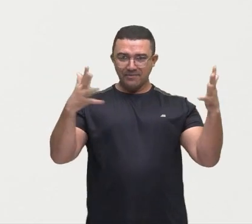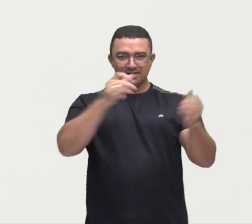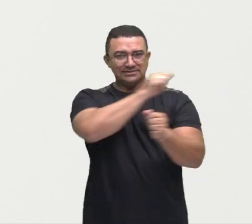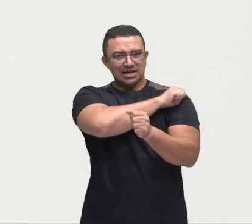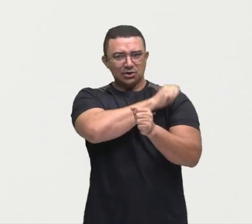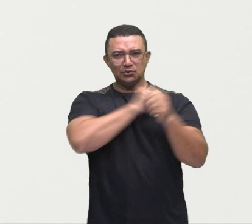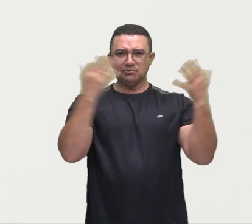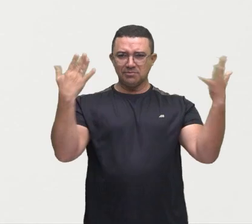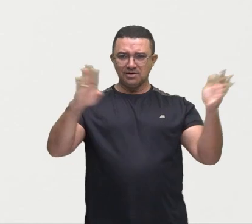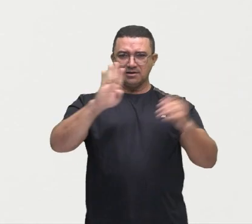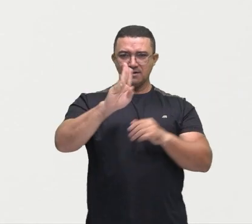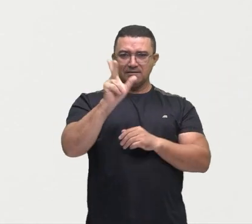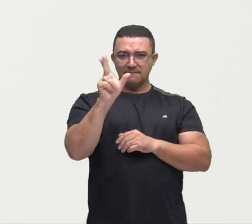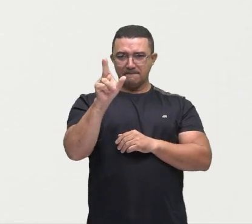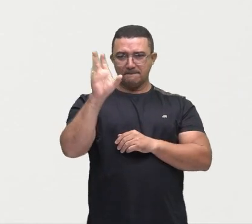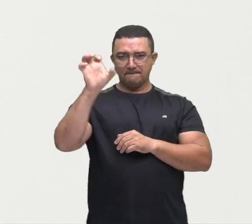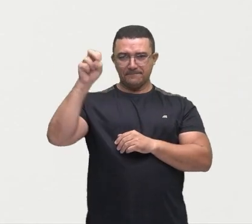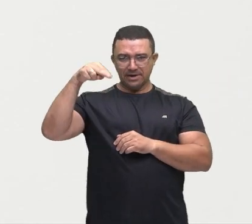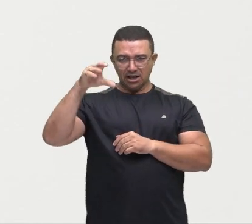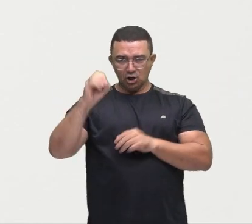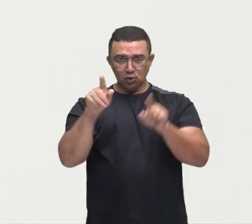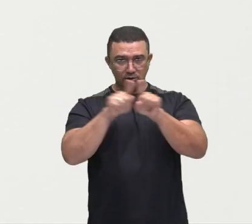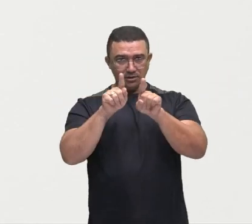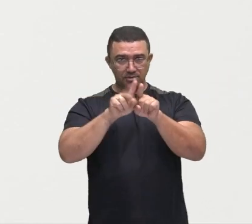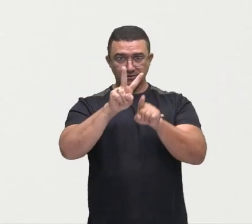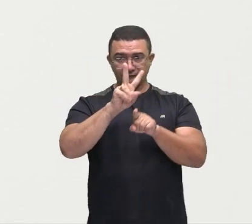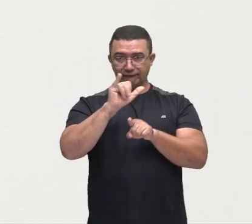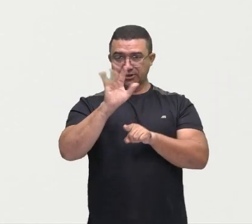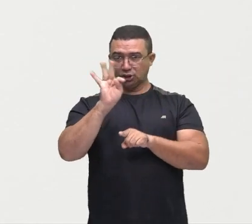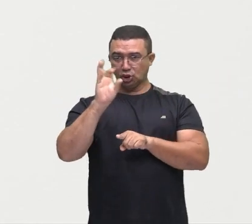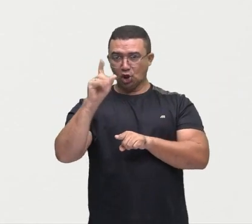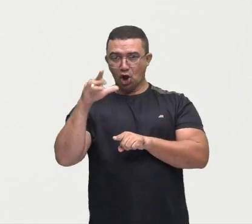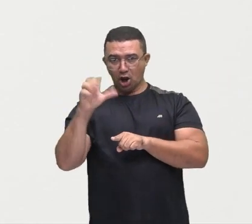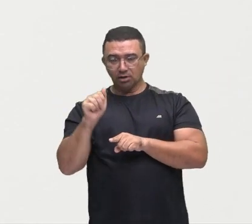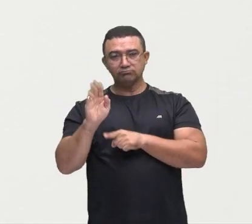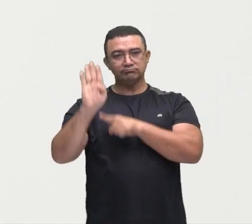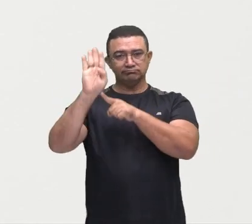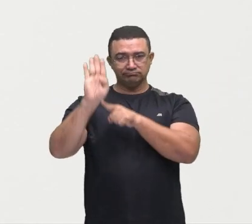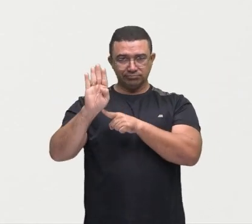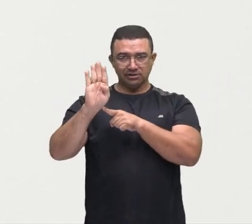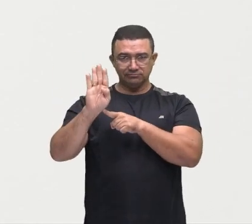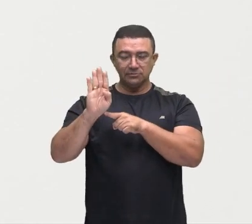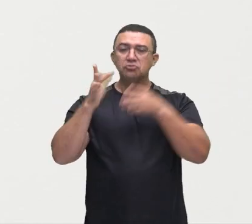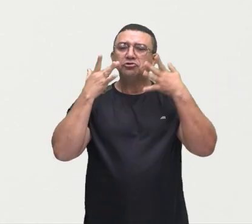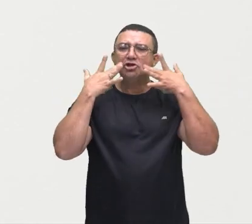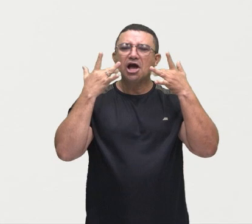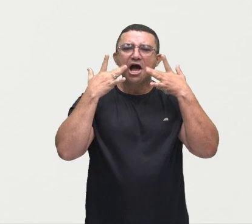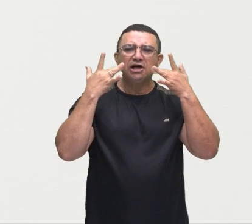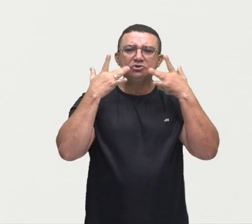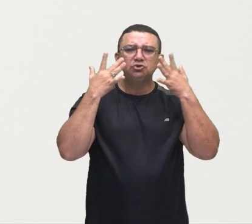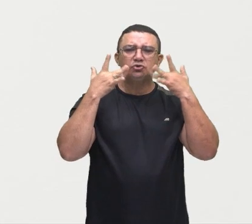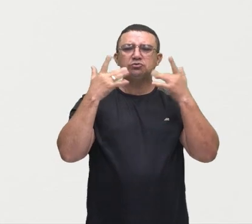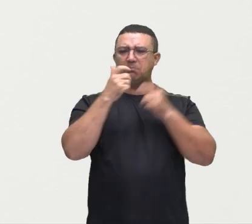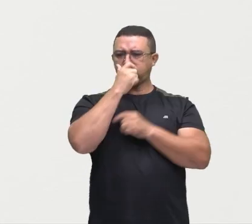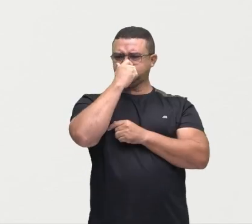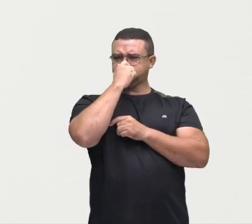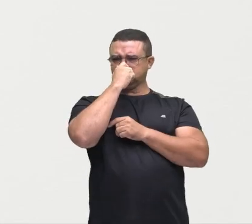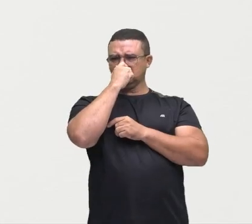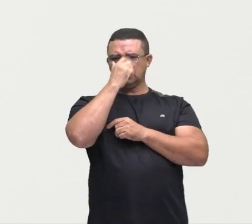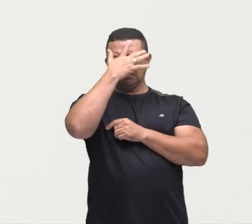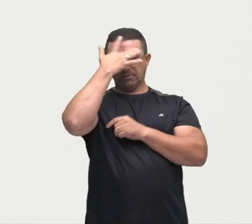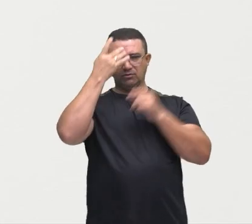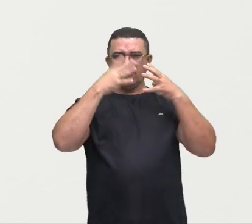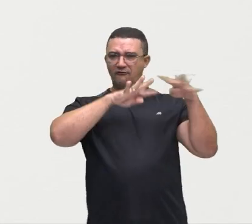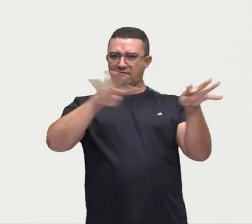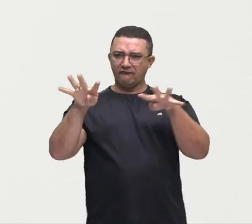aí, o Breno e a Vitória, não é? Colocaram letra B. Então, no teatro lotado, o povo assistia ao balé moderno. Esta